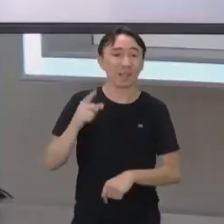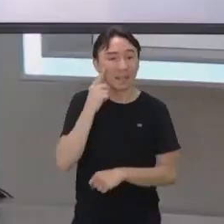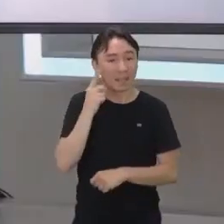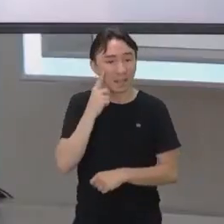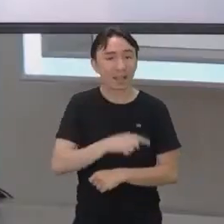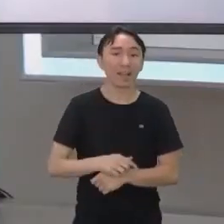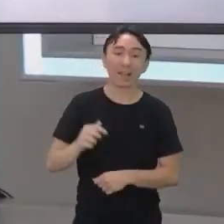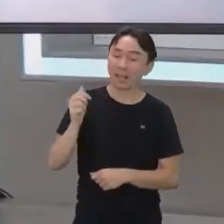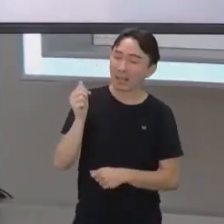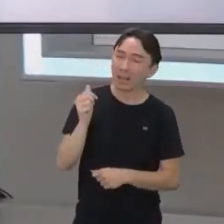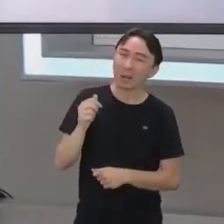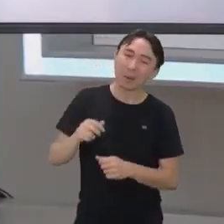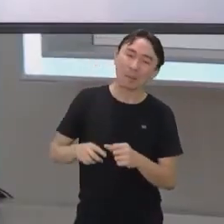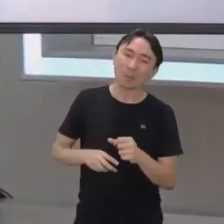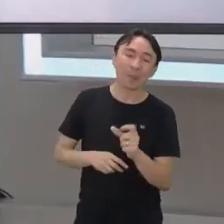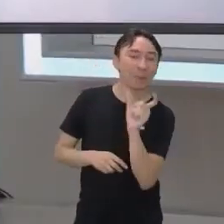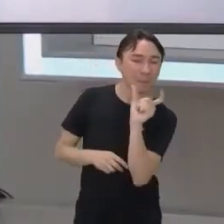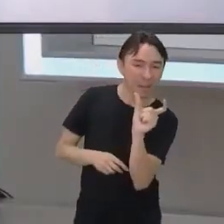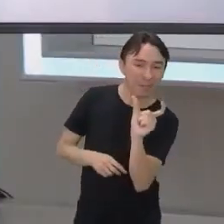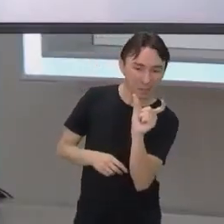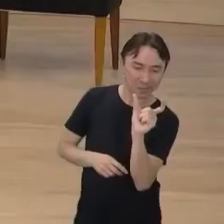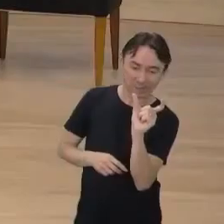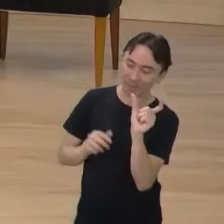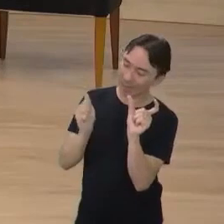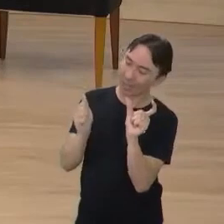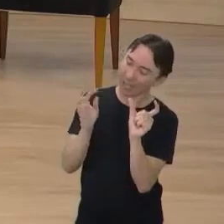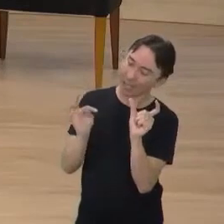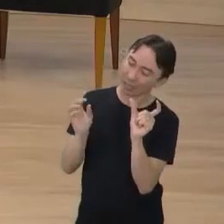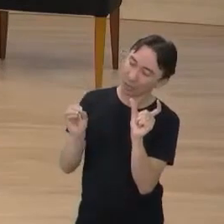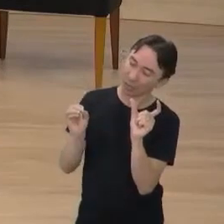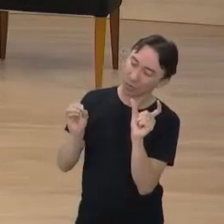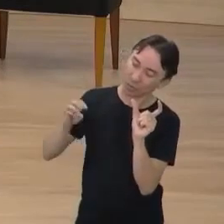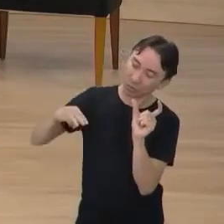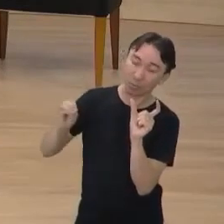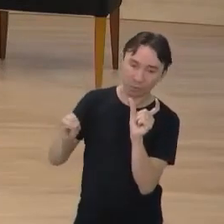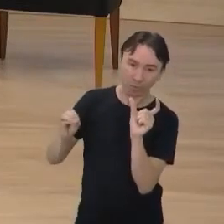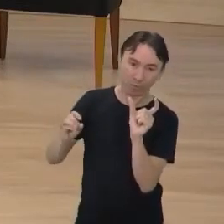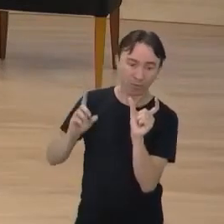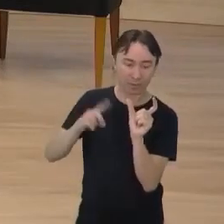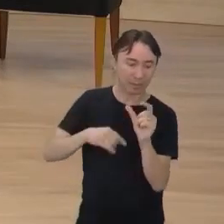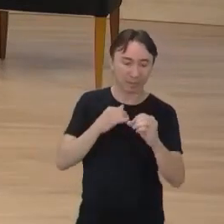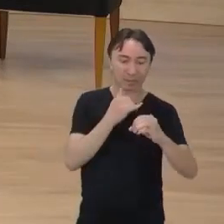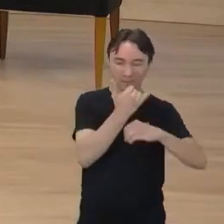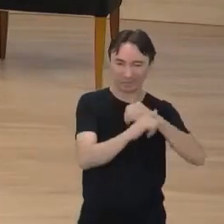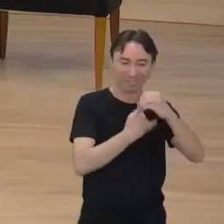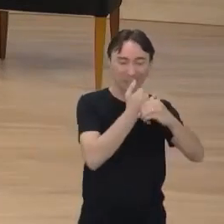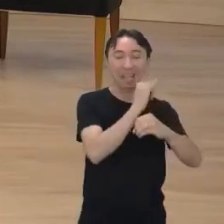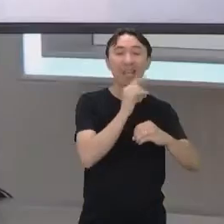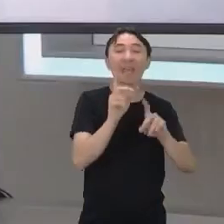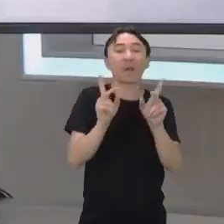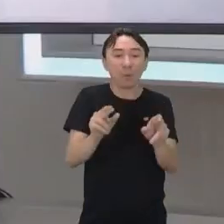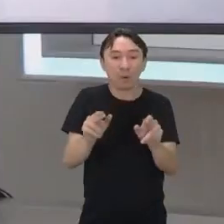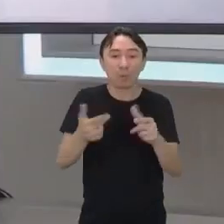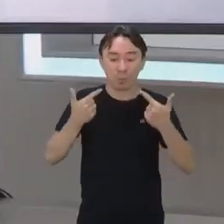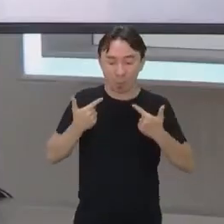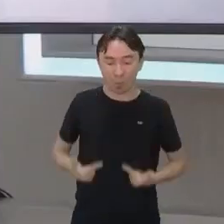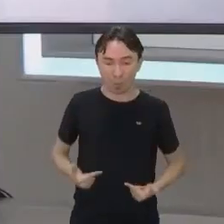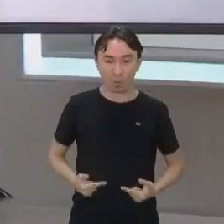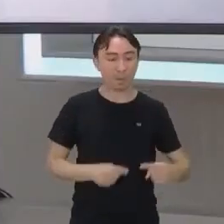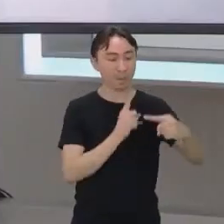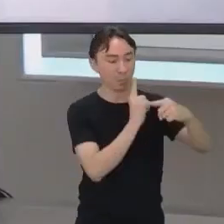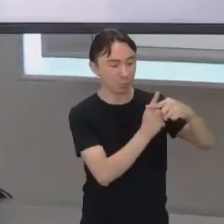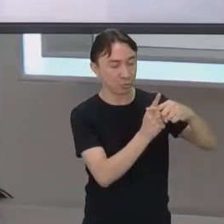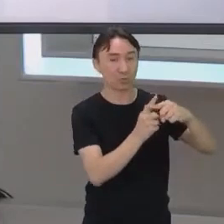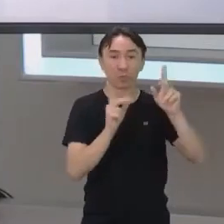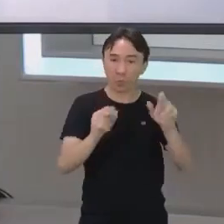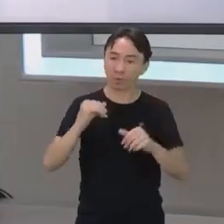associada à neutralidade. A palavra átomo quer dizer o seguinte, positivo igual negativo. Entendi. Então, essa relação entre